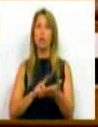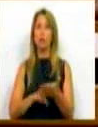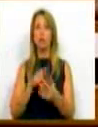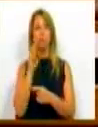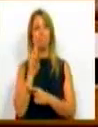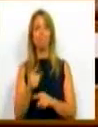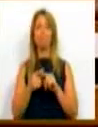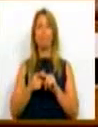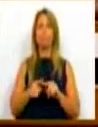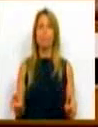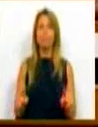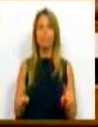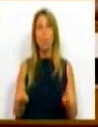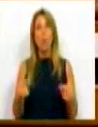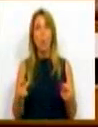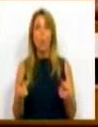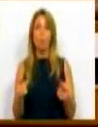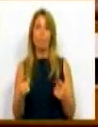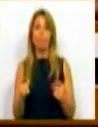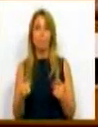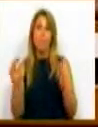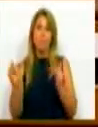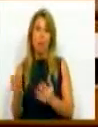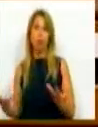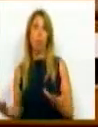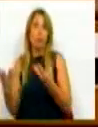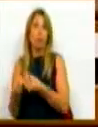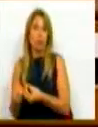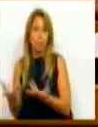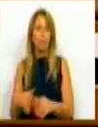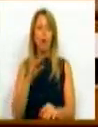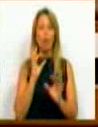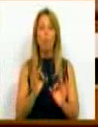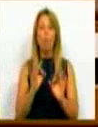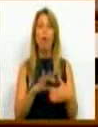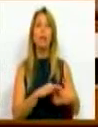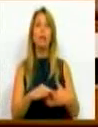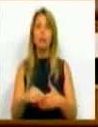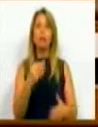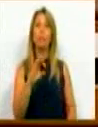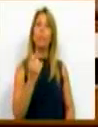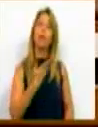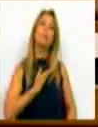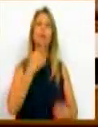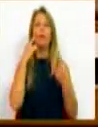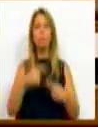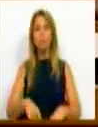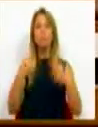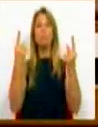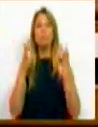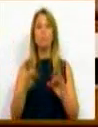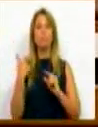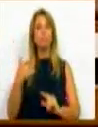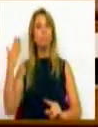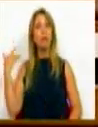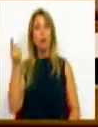distinguirem do que para se coadjuvarem. E que o próprio líder do PSD tenha anunciado no